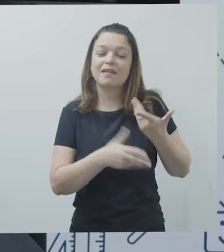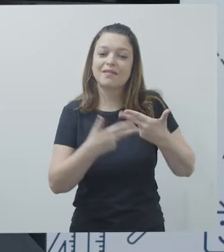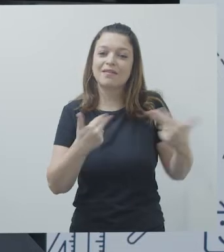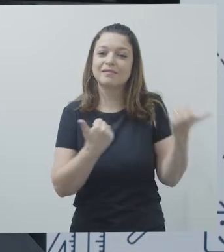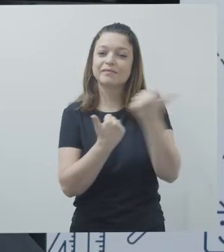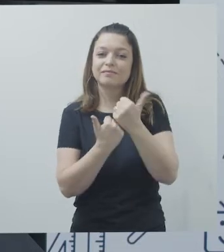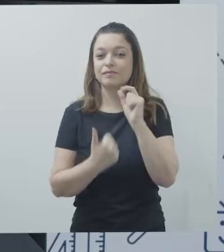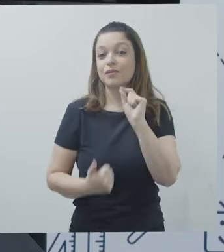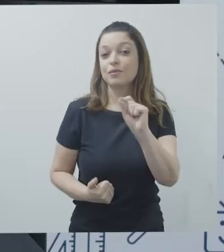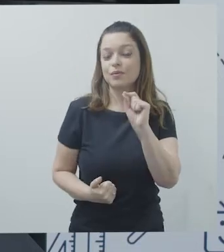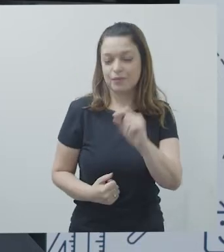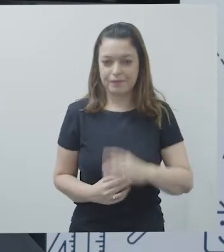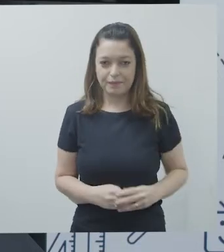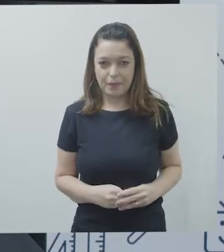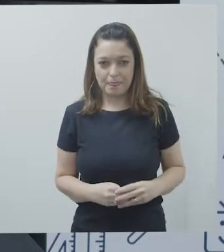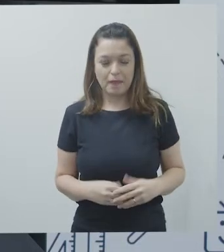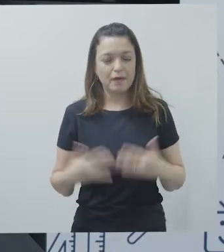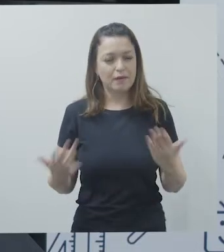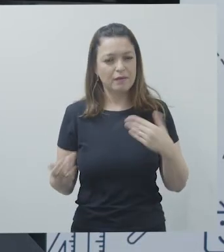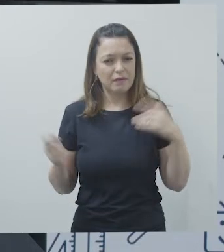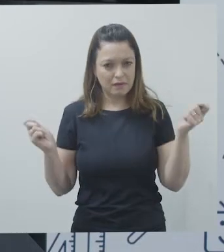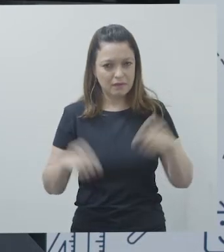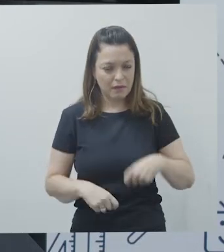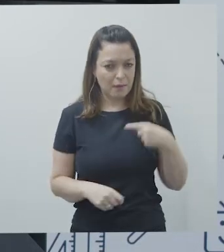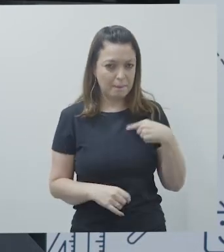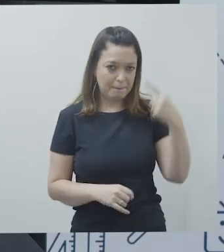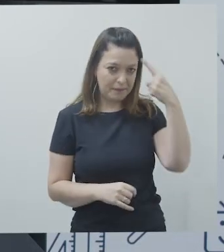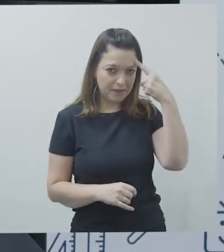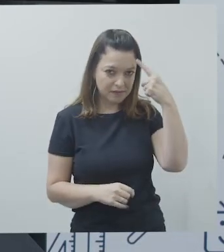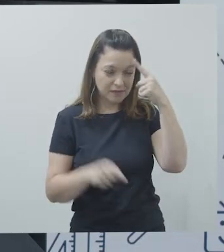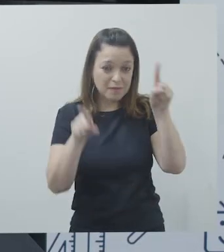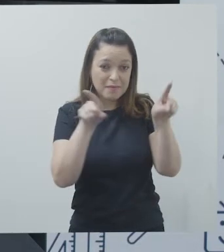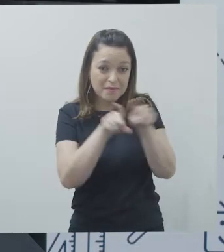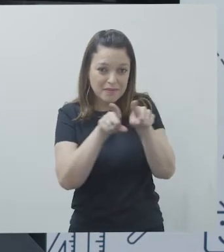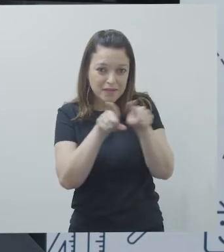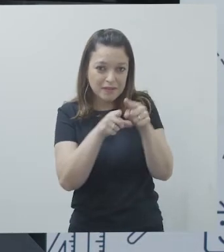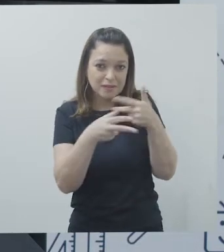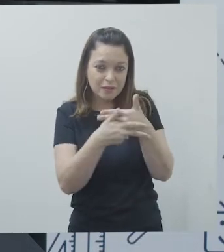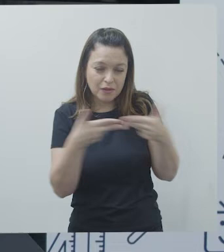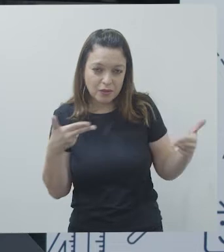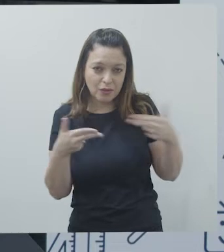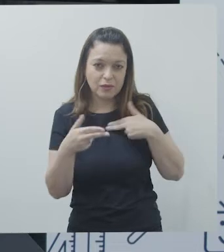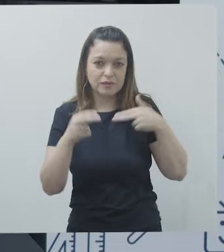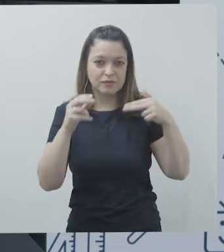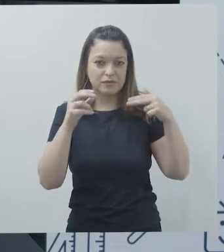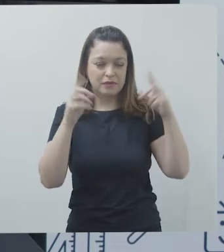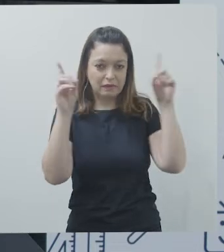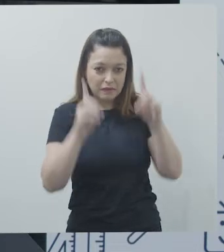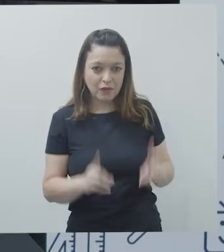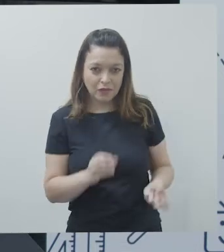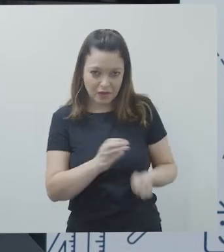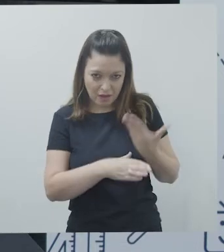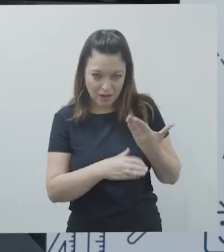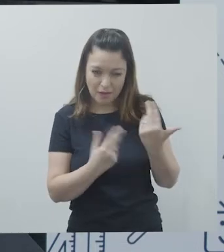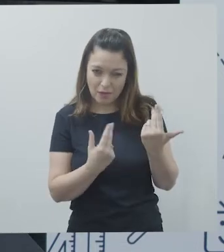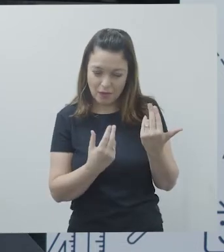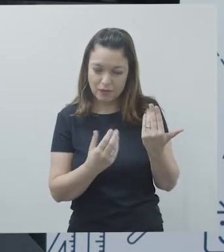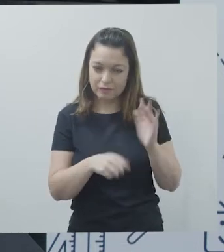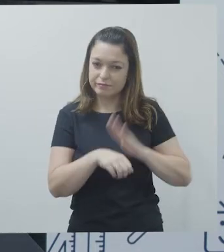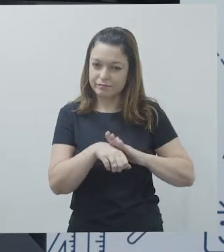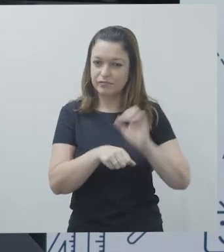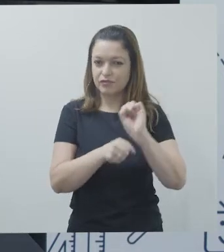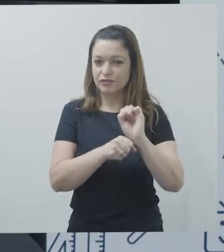vazio? Será que aquilo que a gente vai pensar é a mesma coisa que os deuses vão criar? Vou dar um tempinho para você e eu já